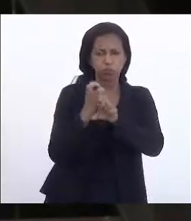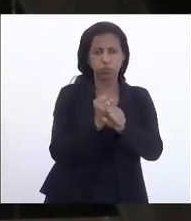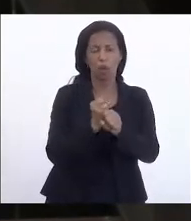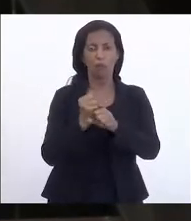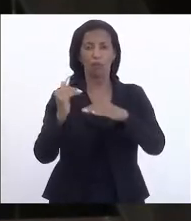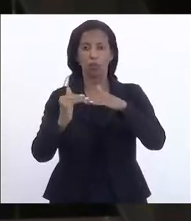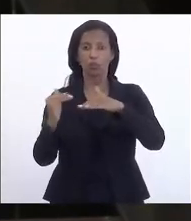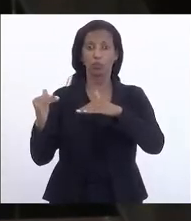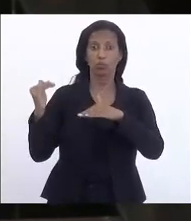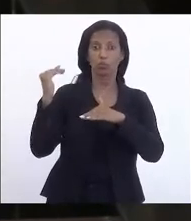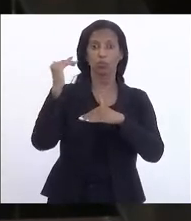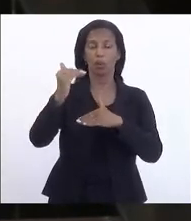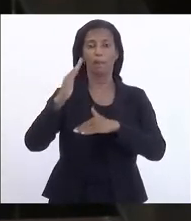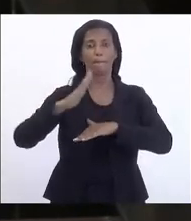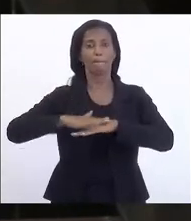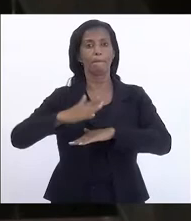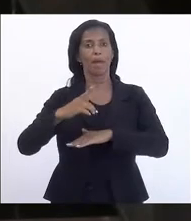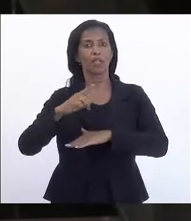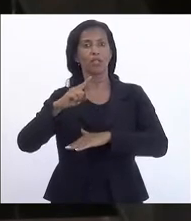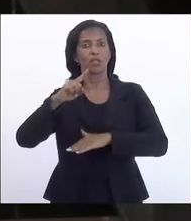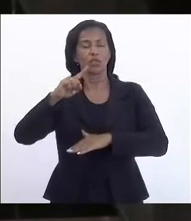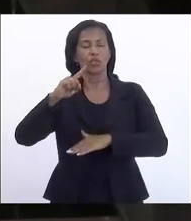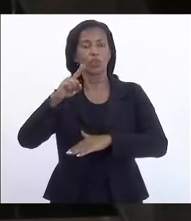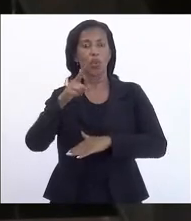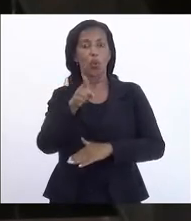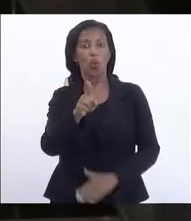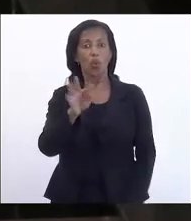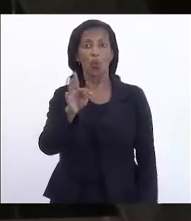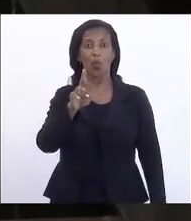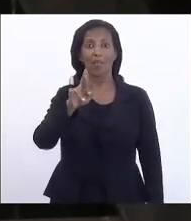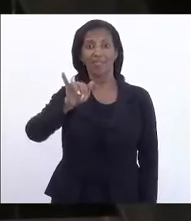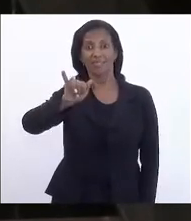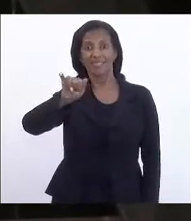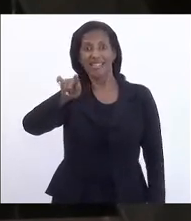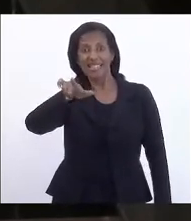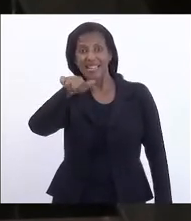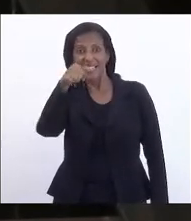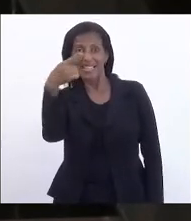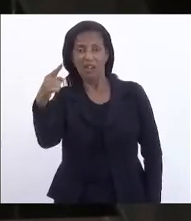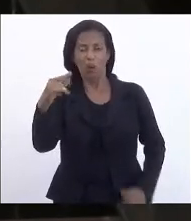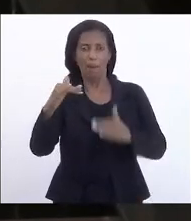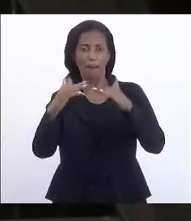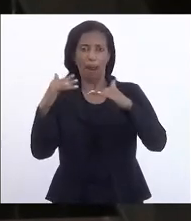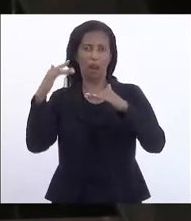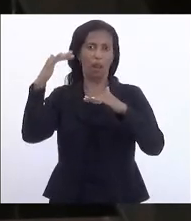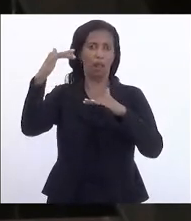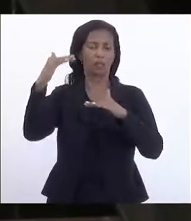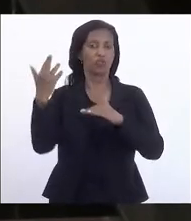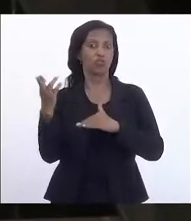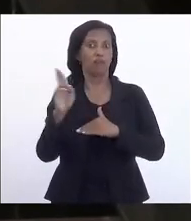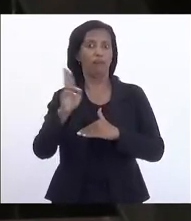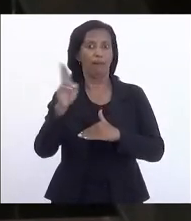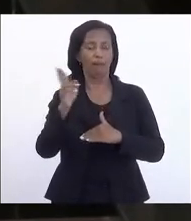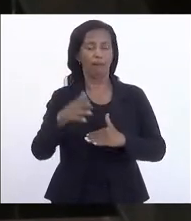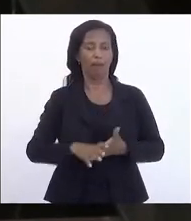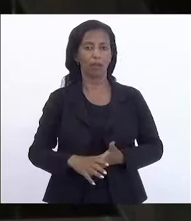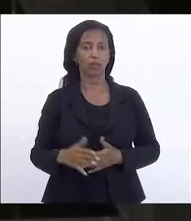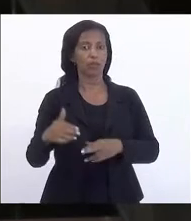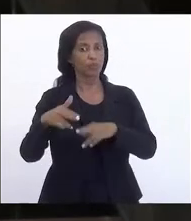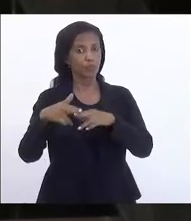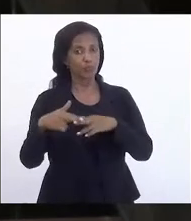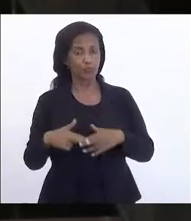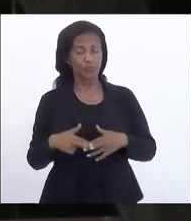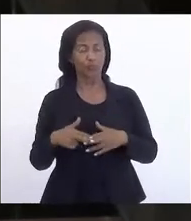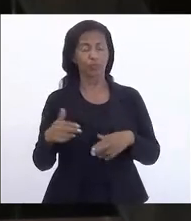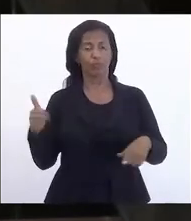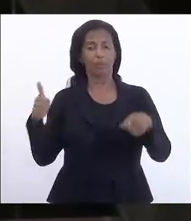superiores a mais de um trilhão, um trilhão de reais. Por isso, a grande contribuição, a